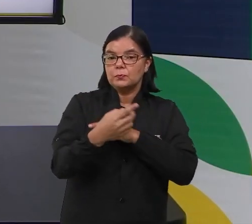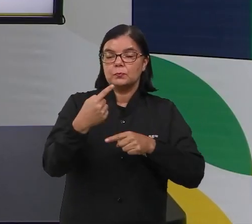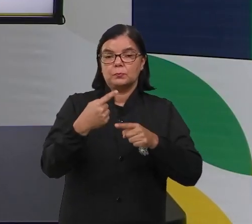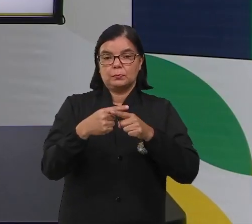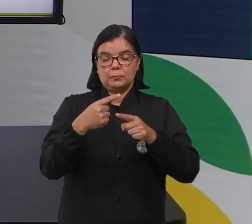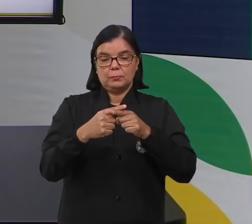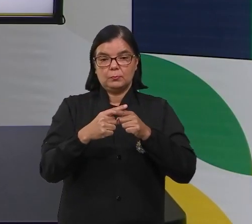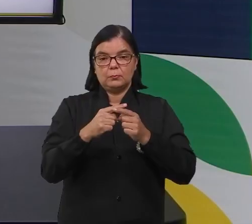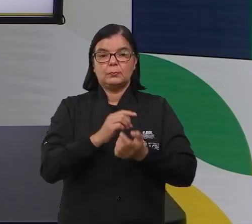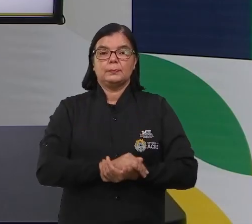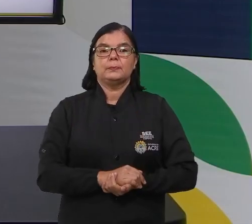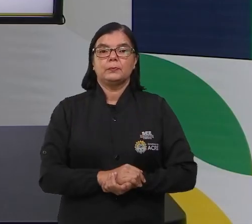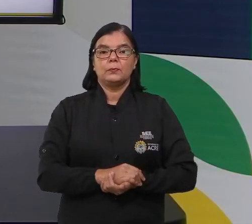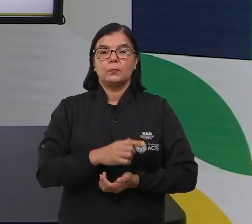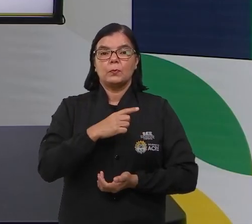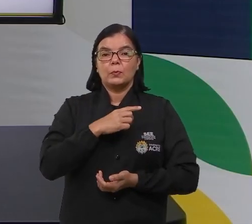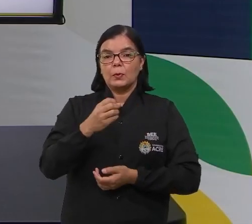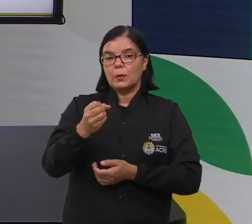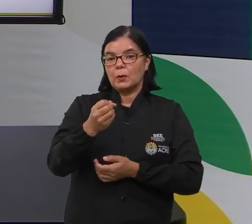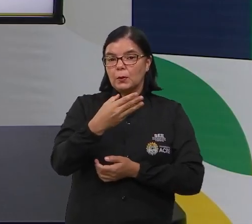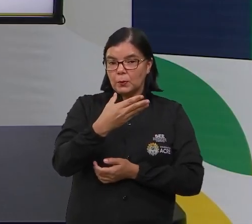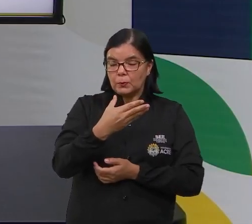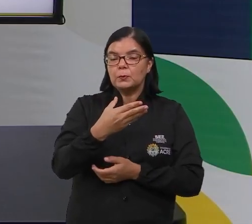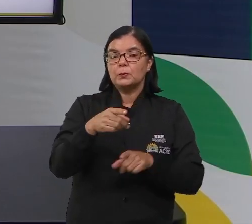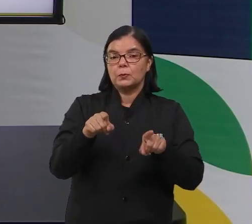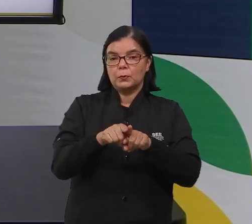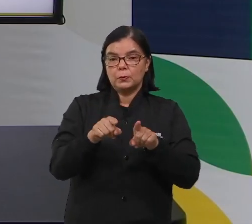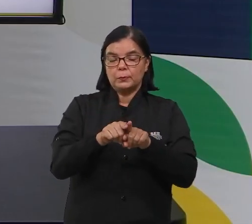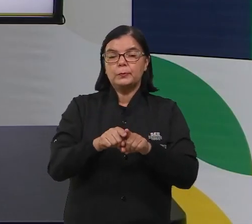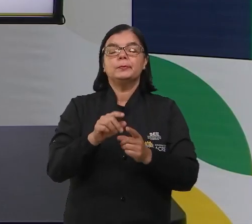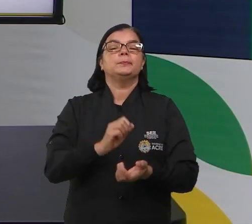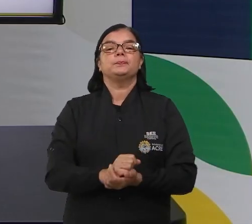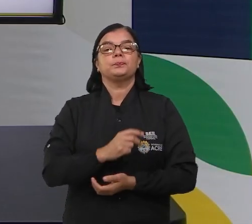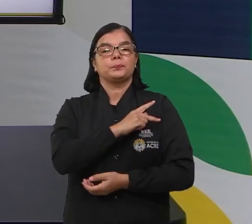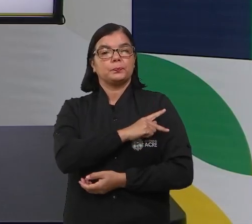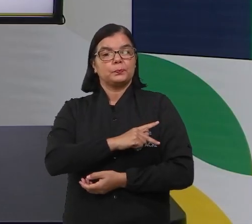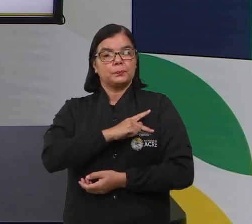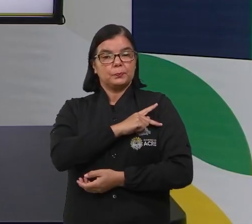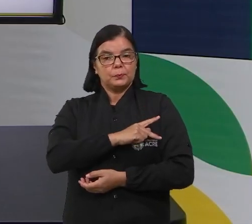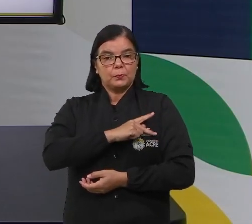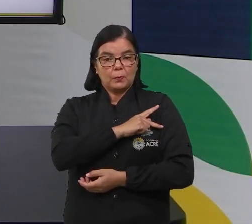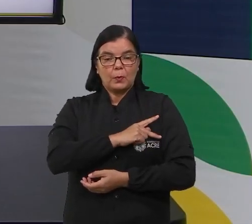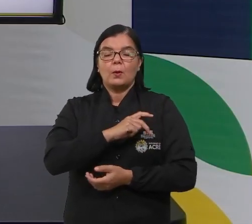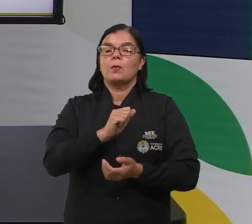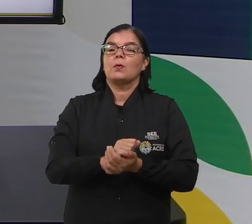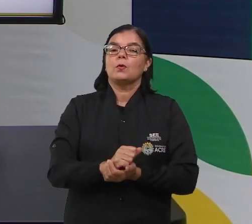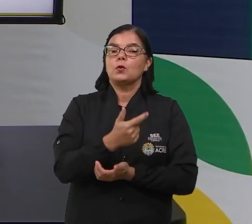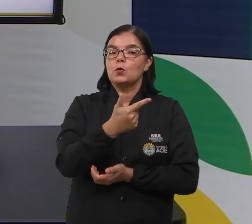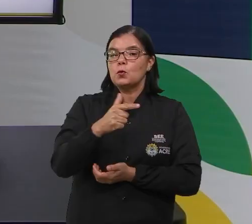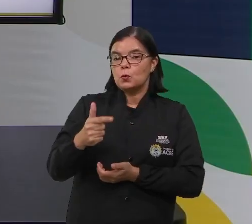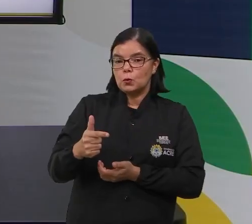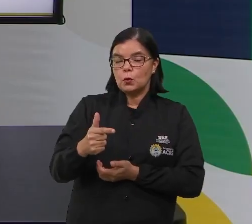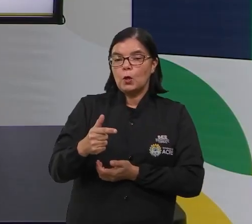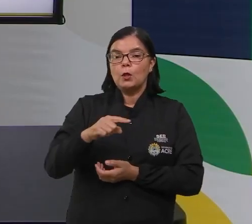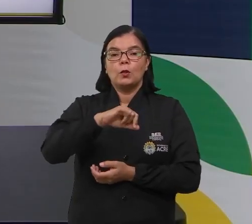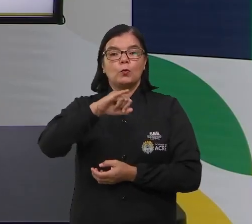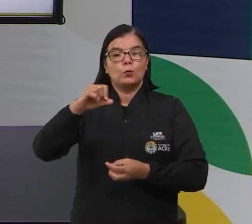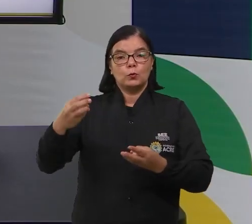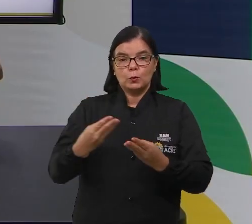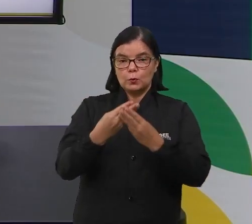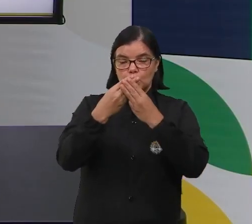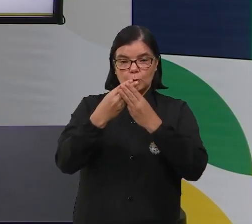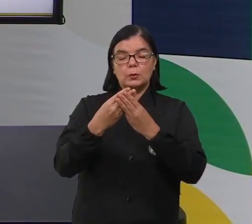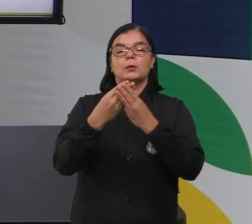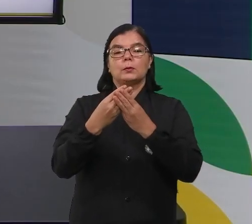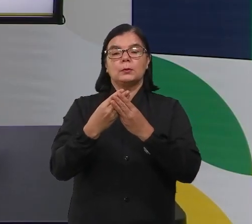lá pelas tantas, no Novo Testamento, o apóstolo Paulo vai dizer que não existe mais judeu nem grego, escravo